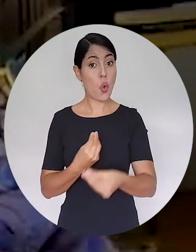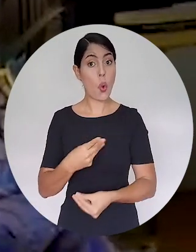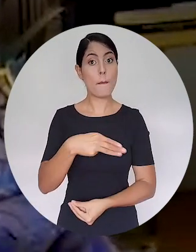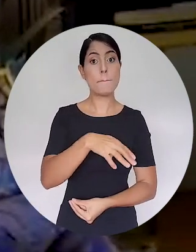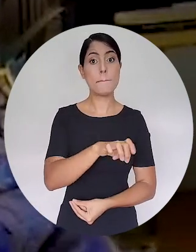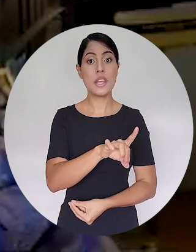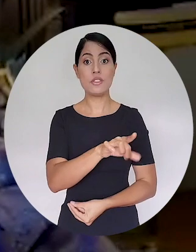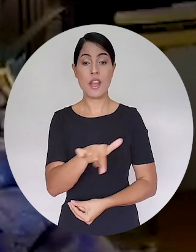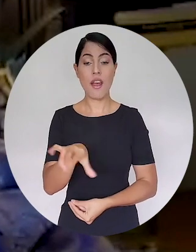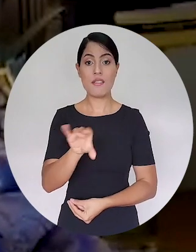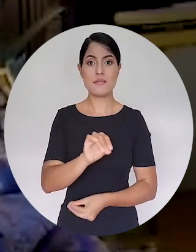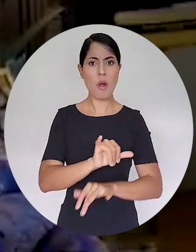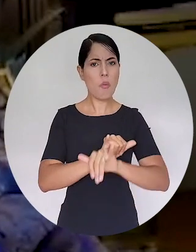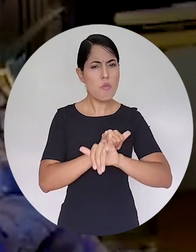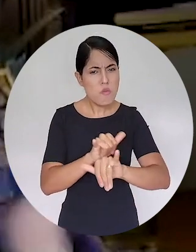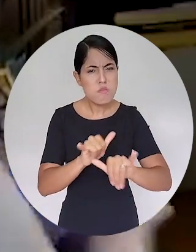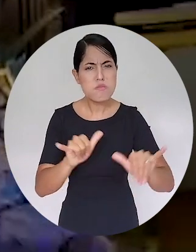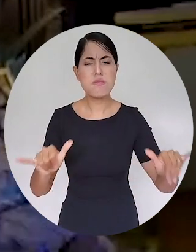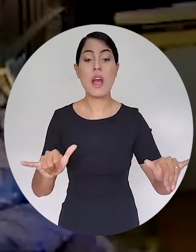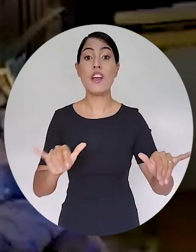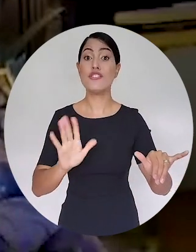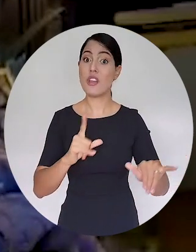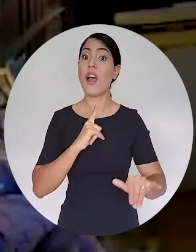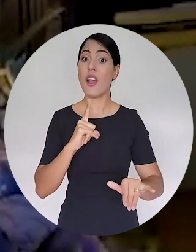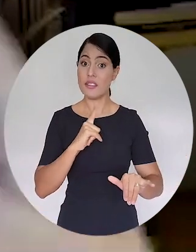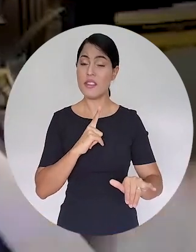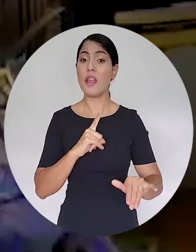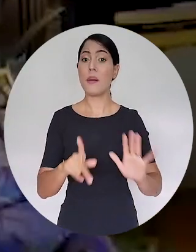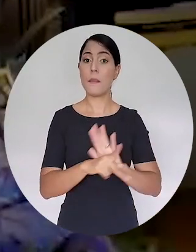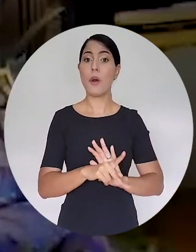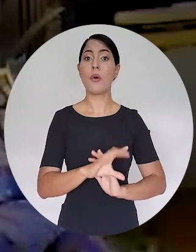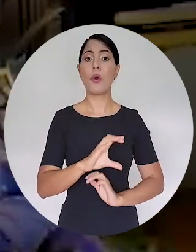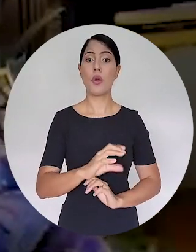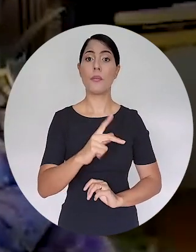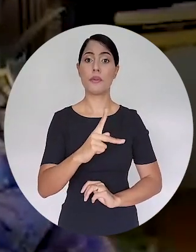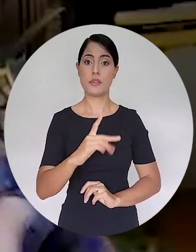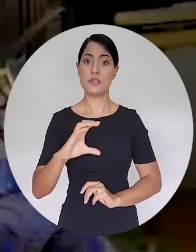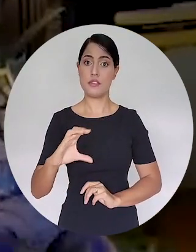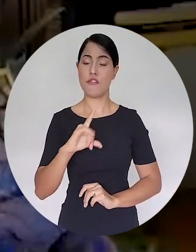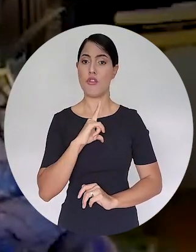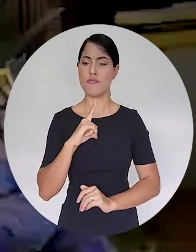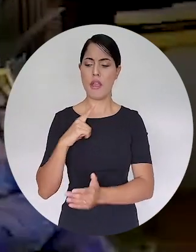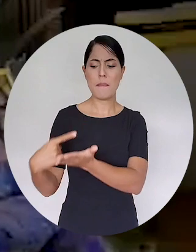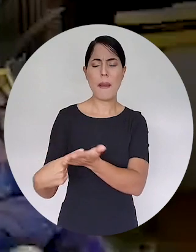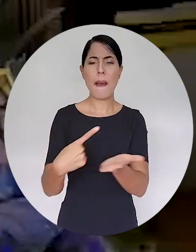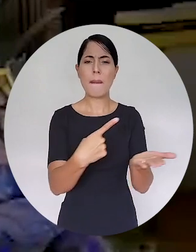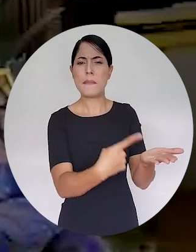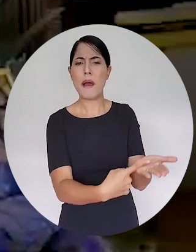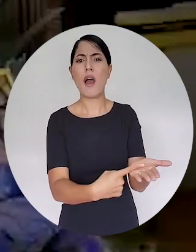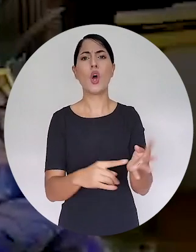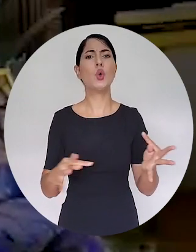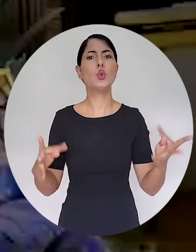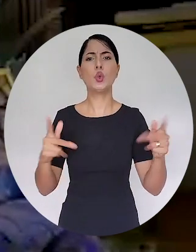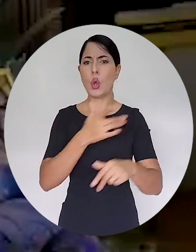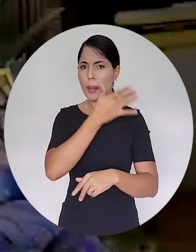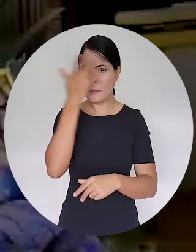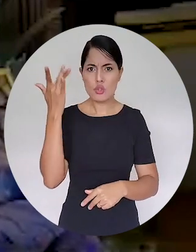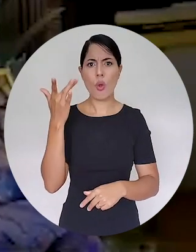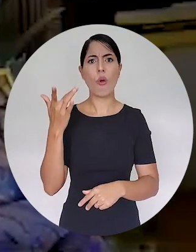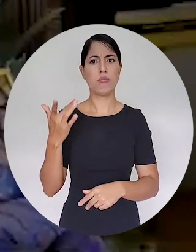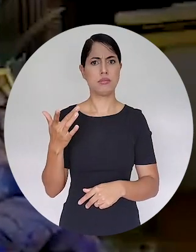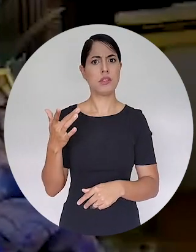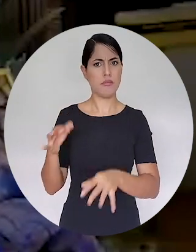positivada desde 2015 com a Lei de Mediação, o Código de Processo Civil já traz, né, que todo magistrado, todo promotor, todo defensor,